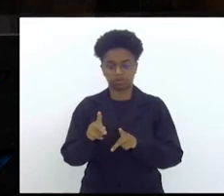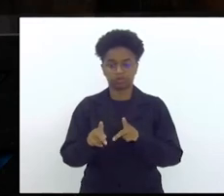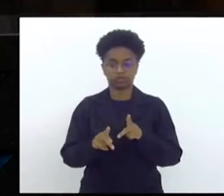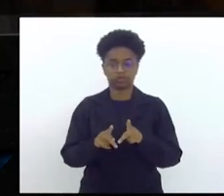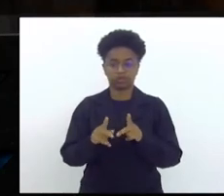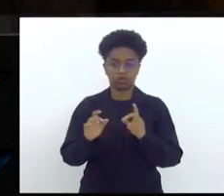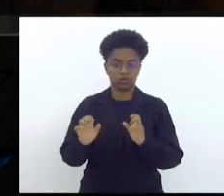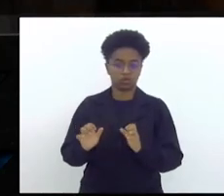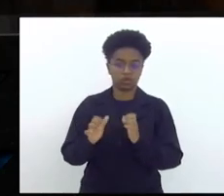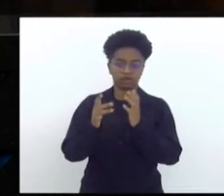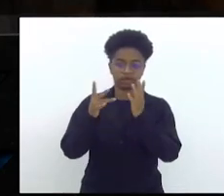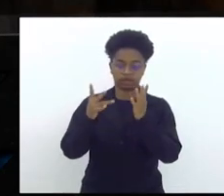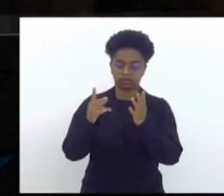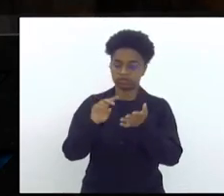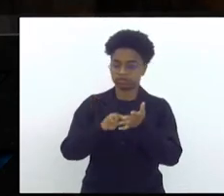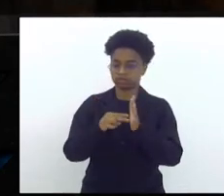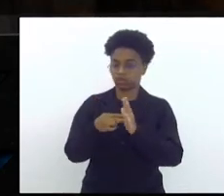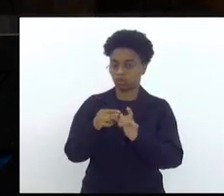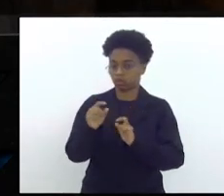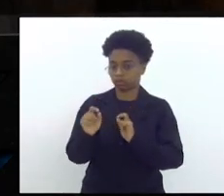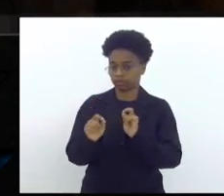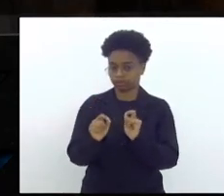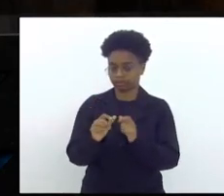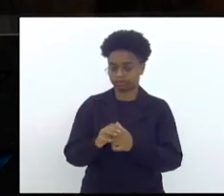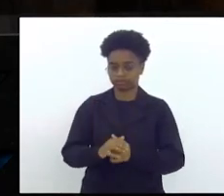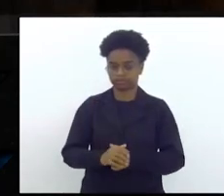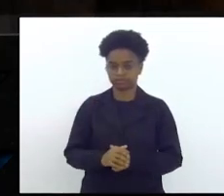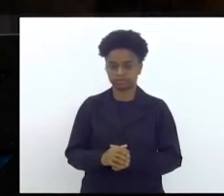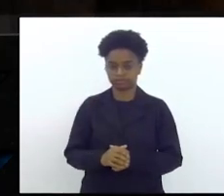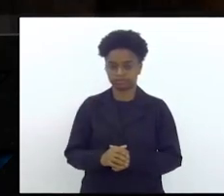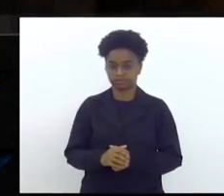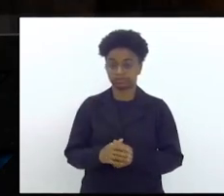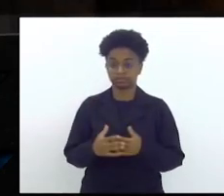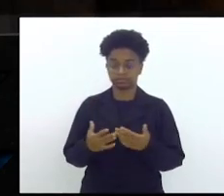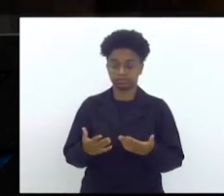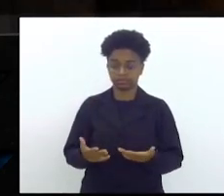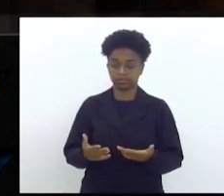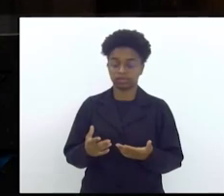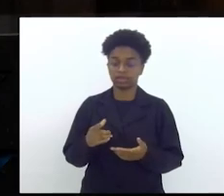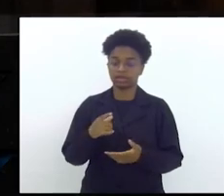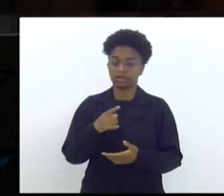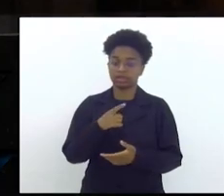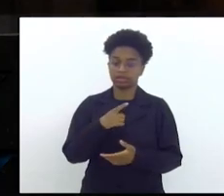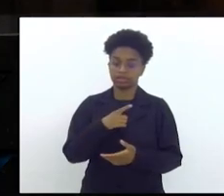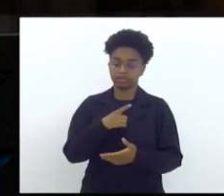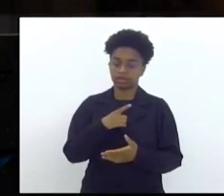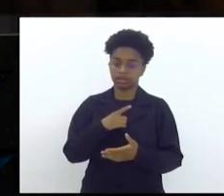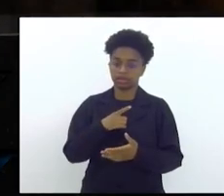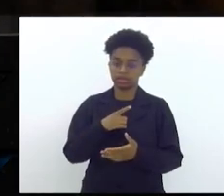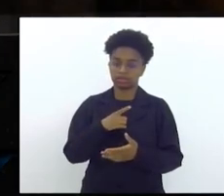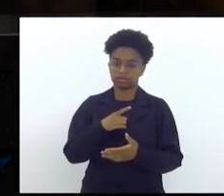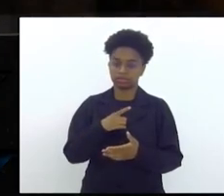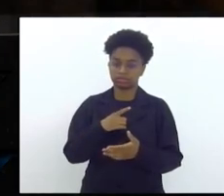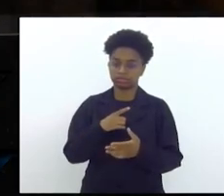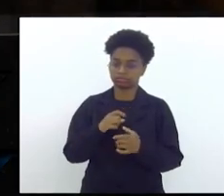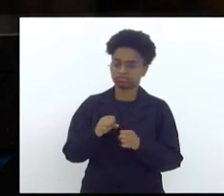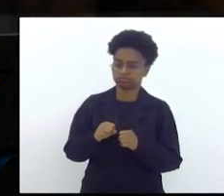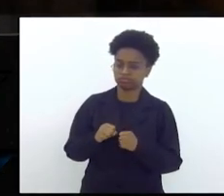o evento a soma de força a soma de forças